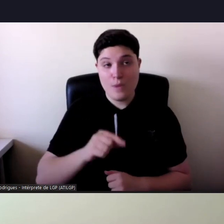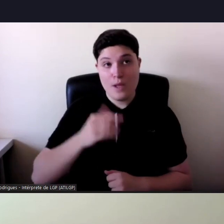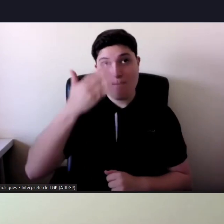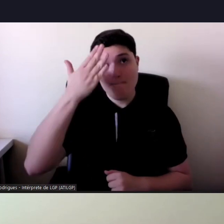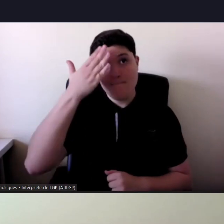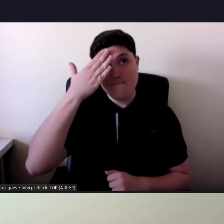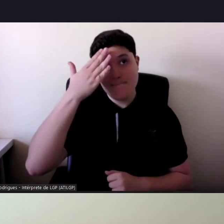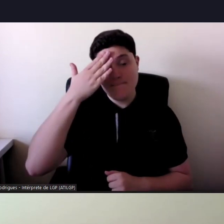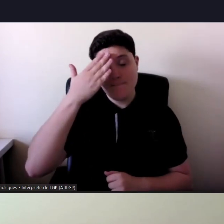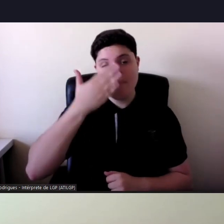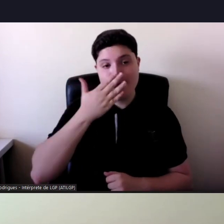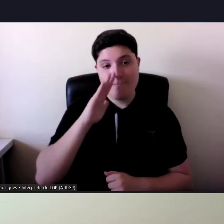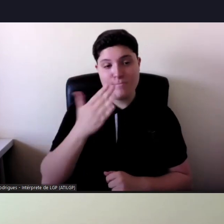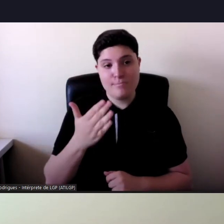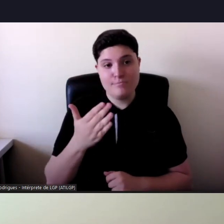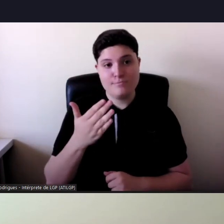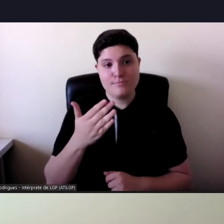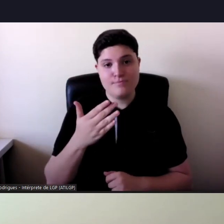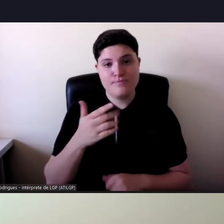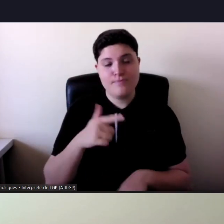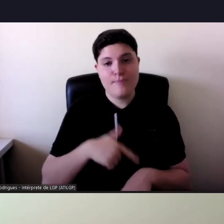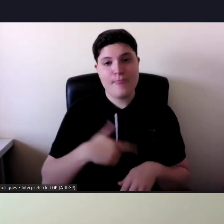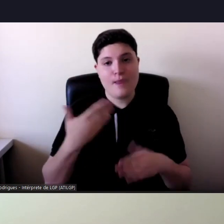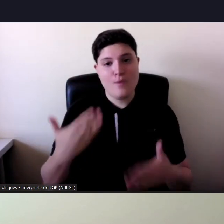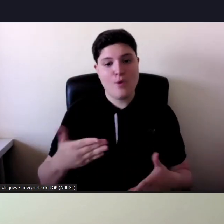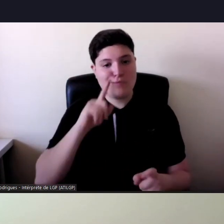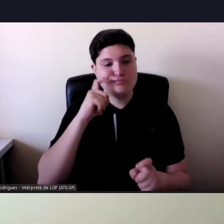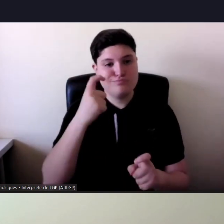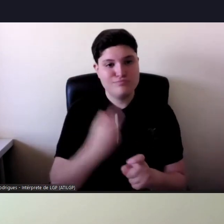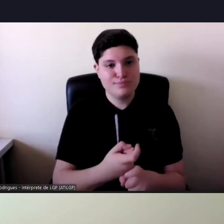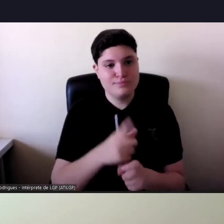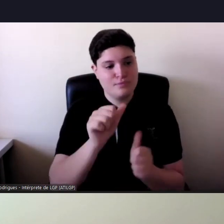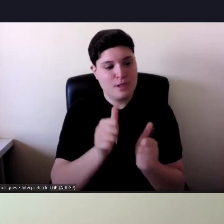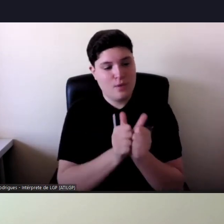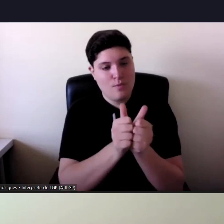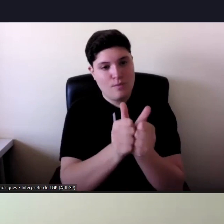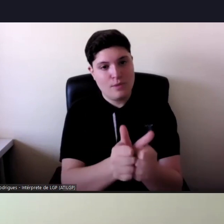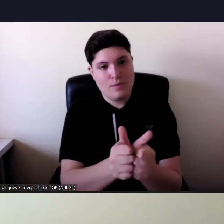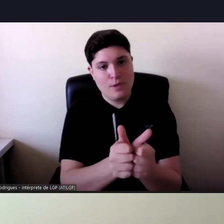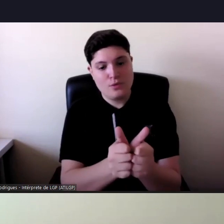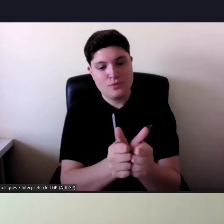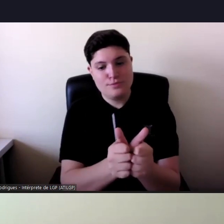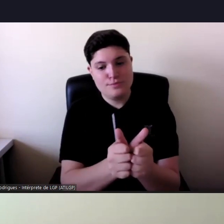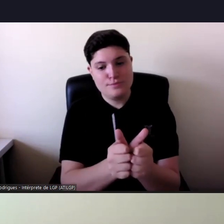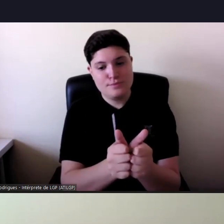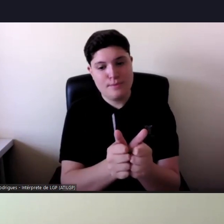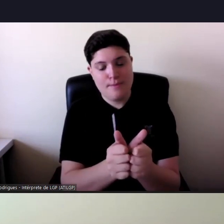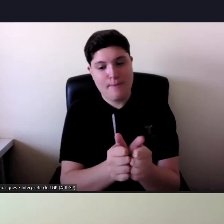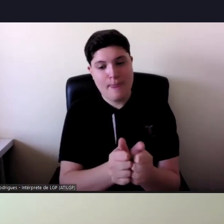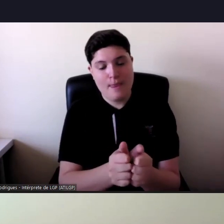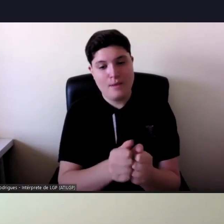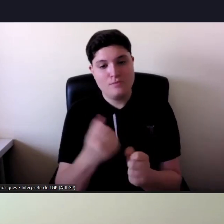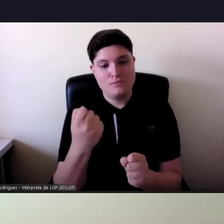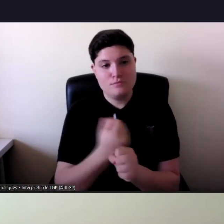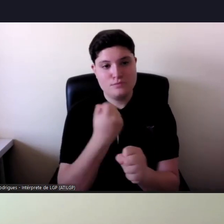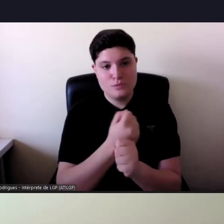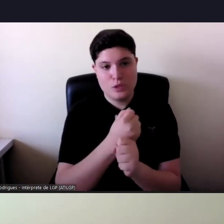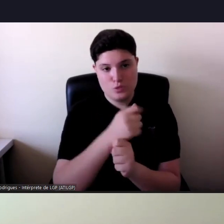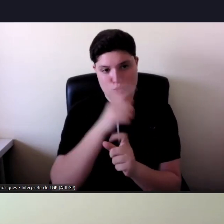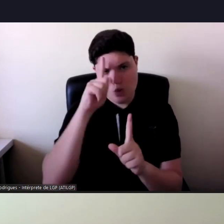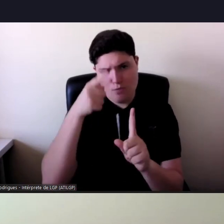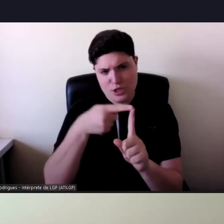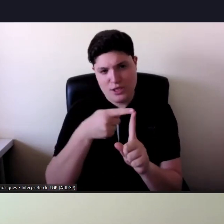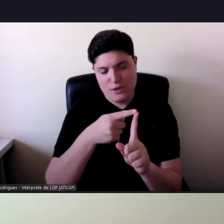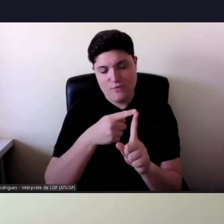Clima 2030. Por isso, o Plano Estratégico da Universidade de Aveiro pressupõe que a Universidade de